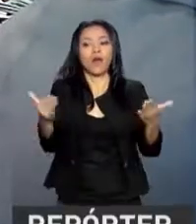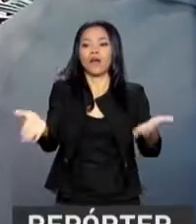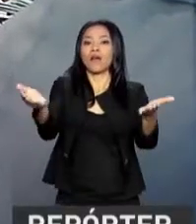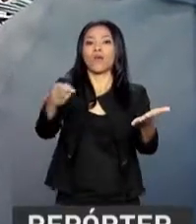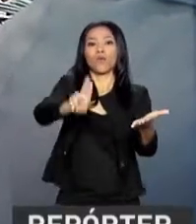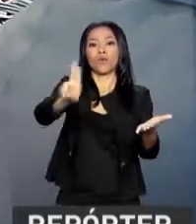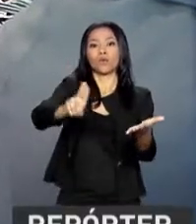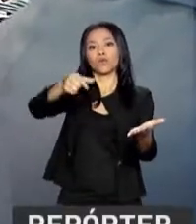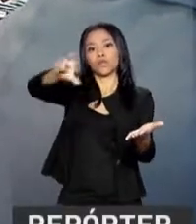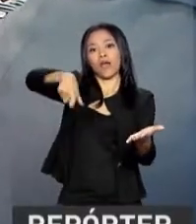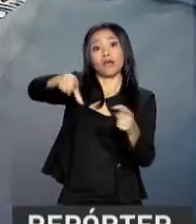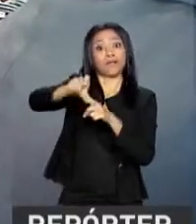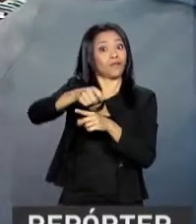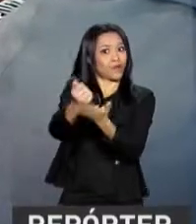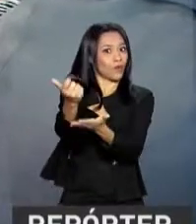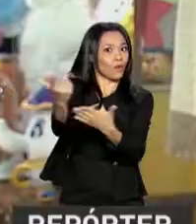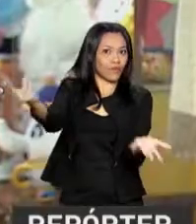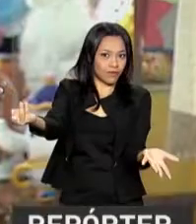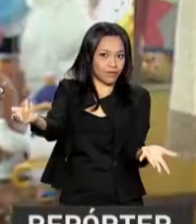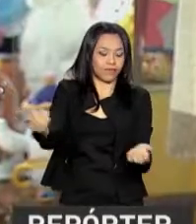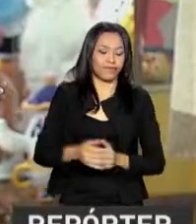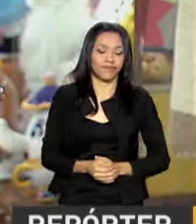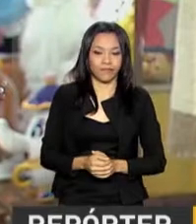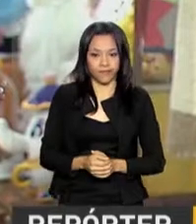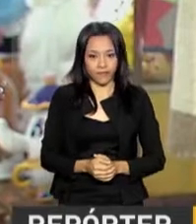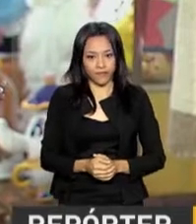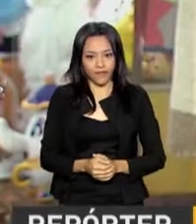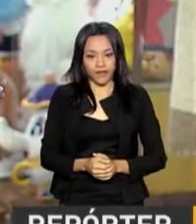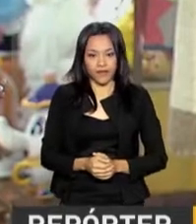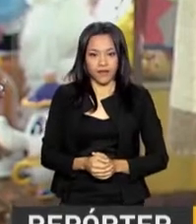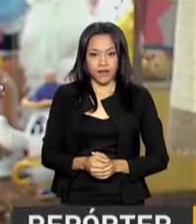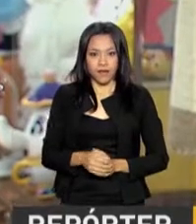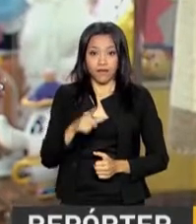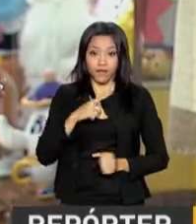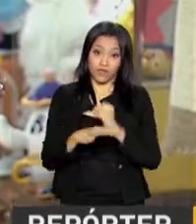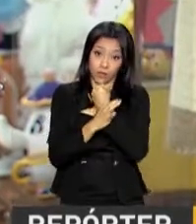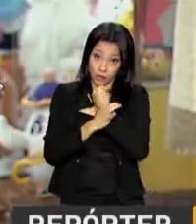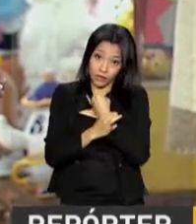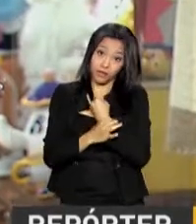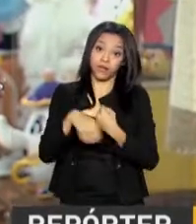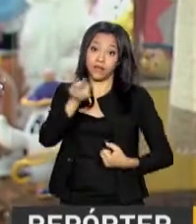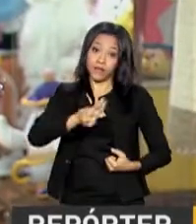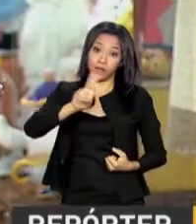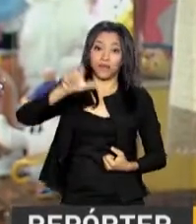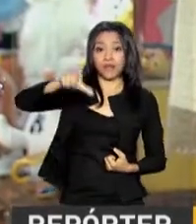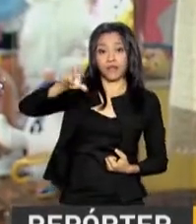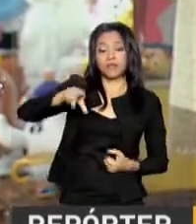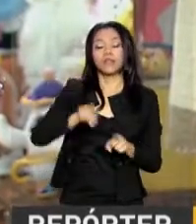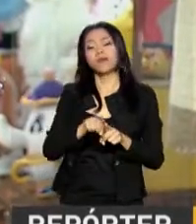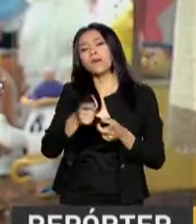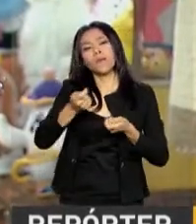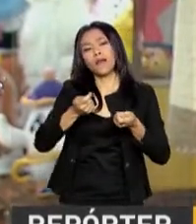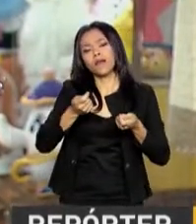uso do cartão de débito nas compras vale a segurança de usar um cartão e economia de você está comprando um produto